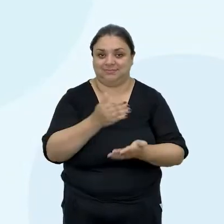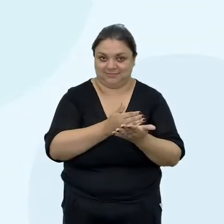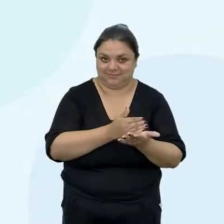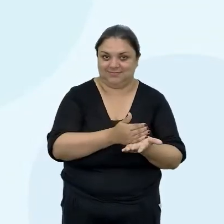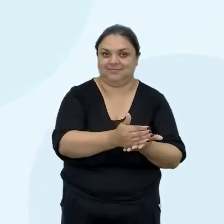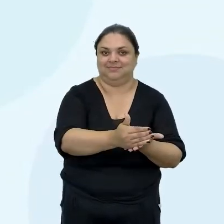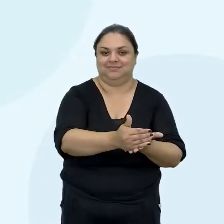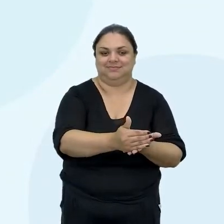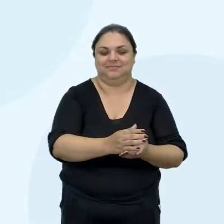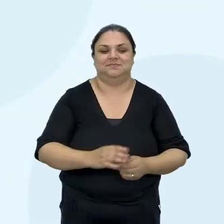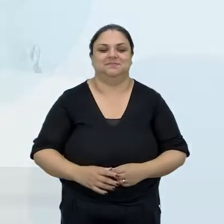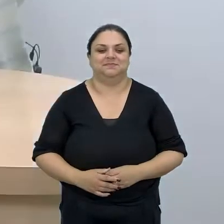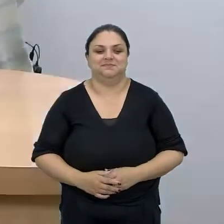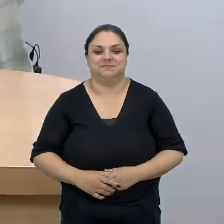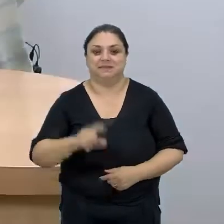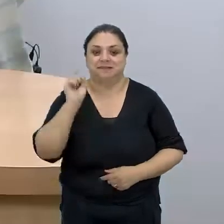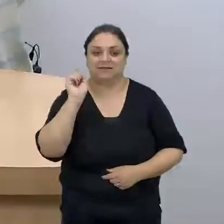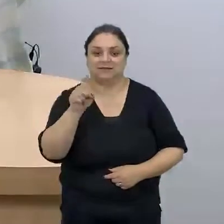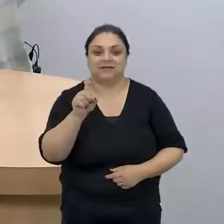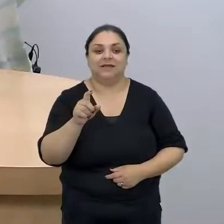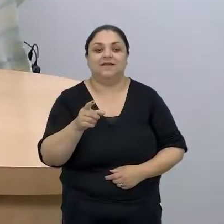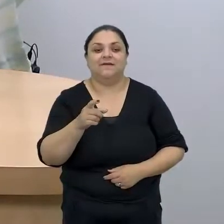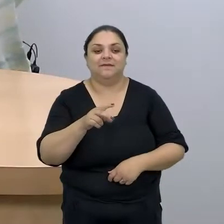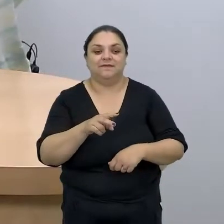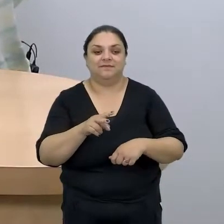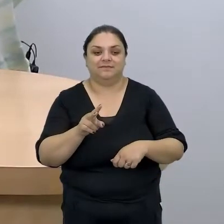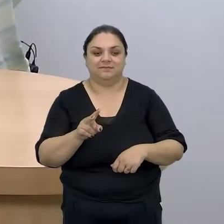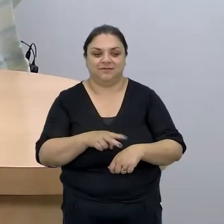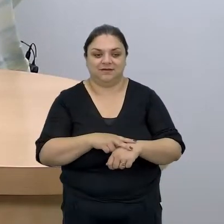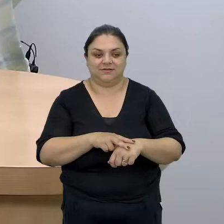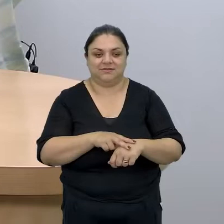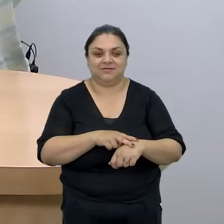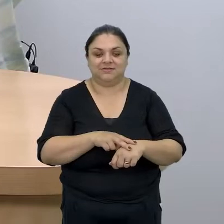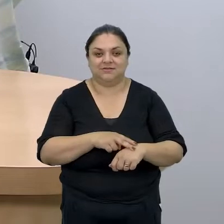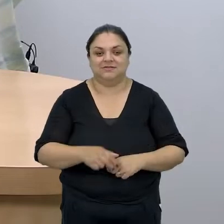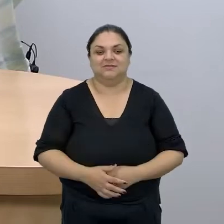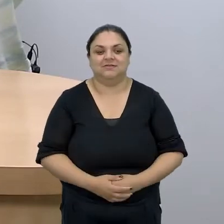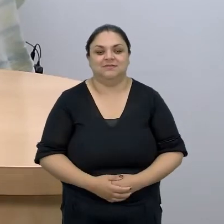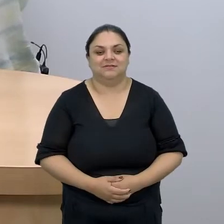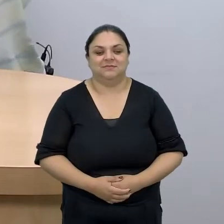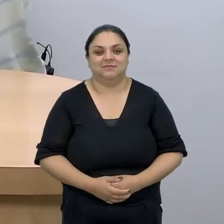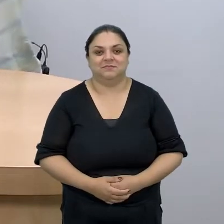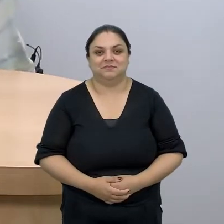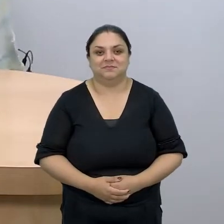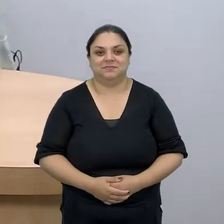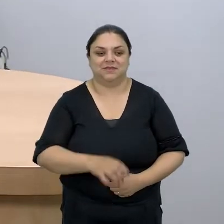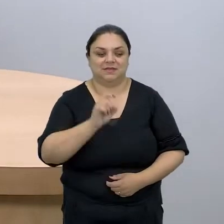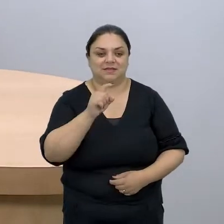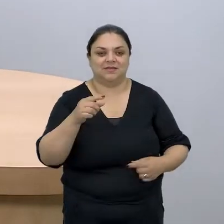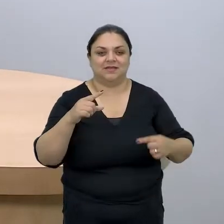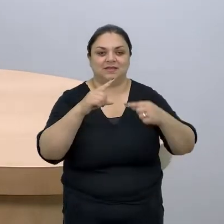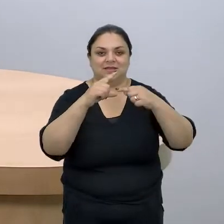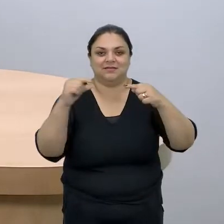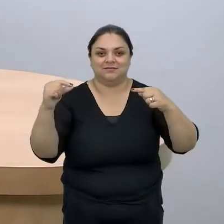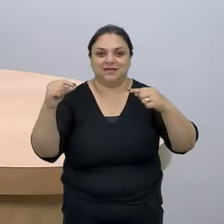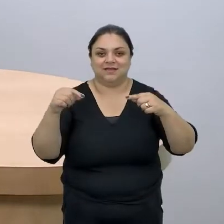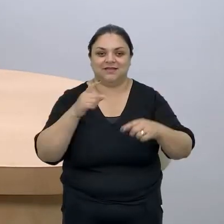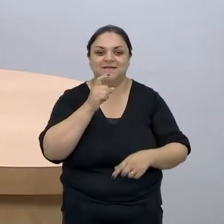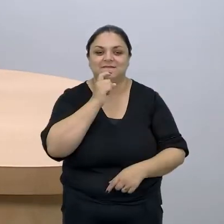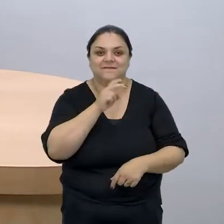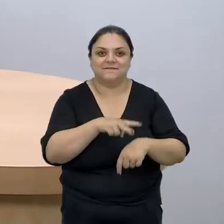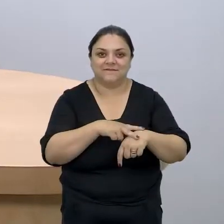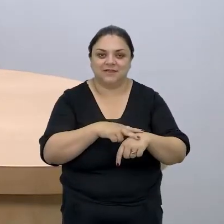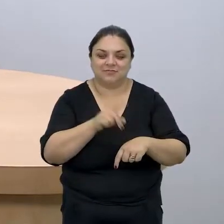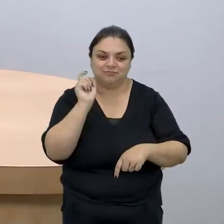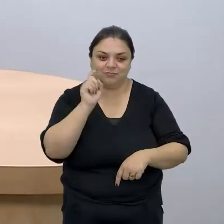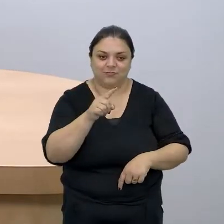Tá vendo? Então quando clicar na setinha verde, né, vai acontecer alguma coisa. É aí que começa. Então, tudo bem? licencinha. Então início, Só pra, vai lá. Para